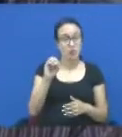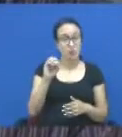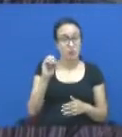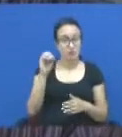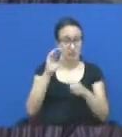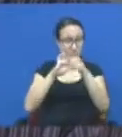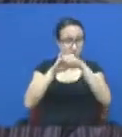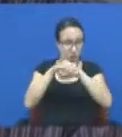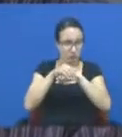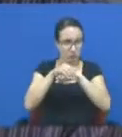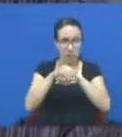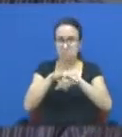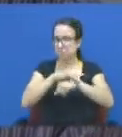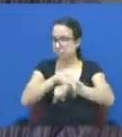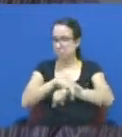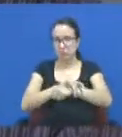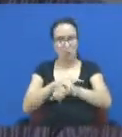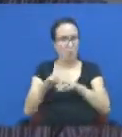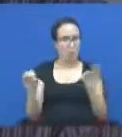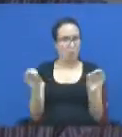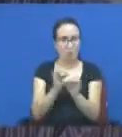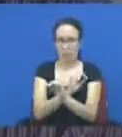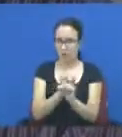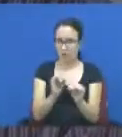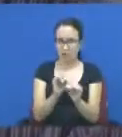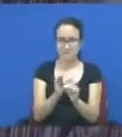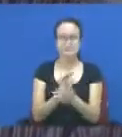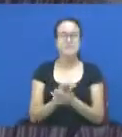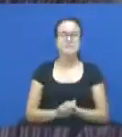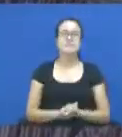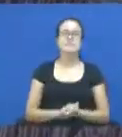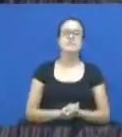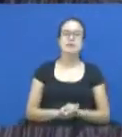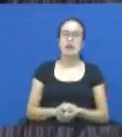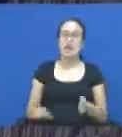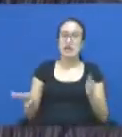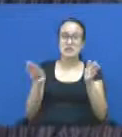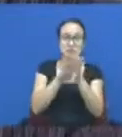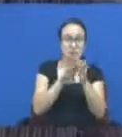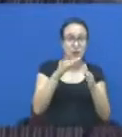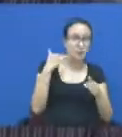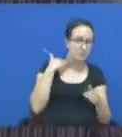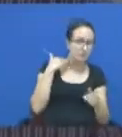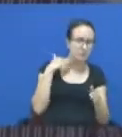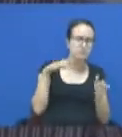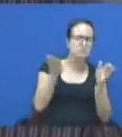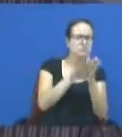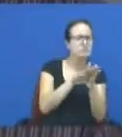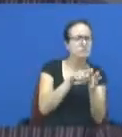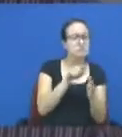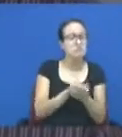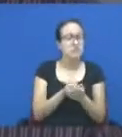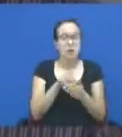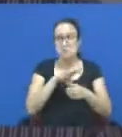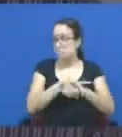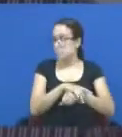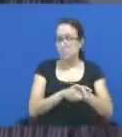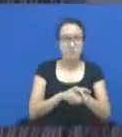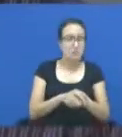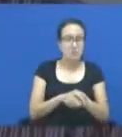nenhuma. E a segurança da cidade é pouca. Aí chega no banco, você não tem segurança nenhuma. E você que fica com